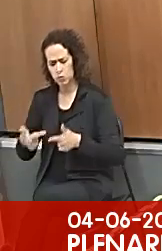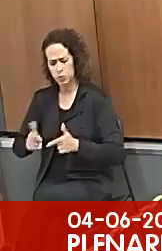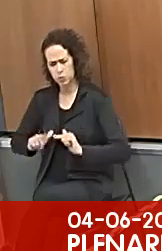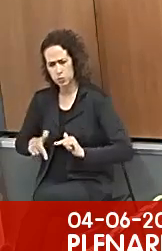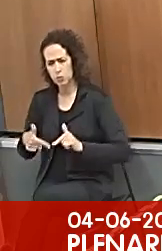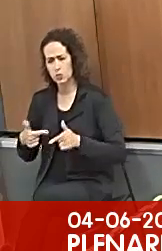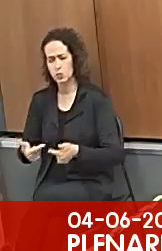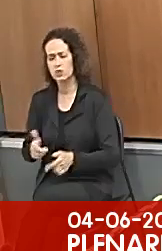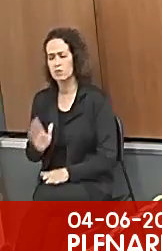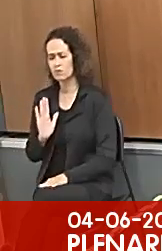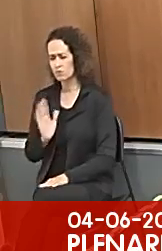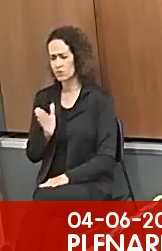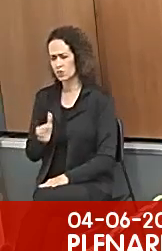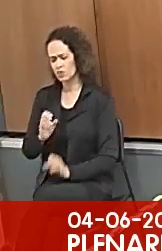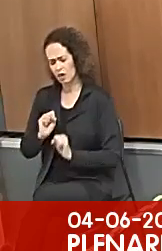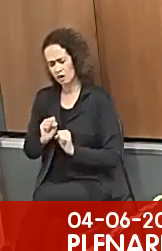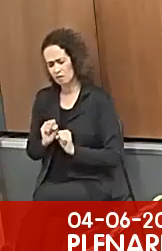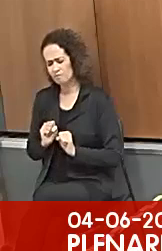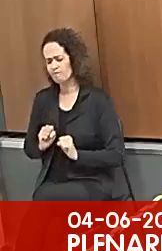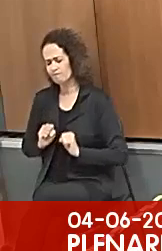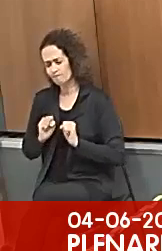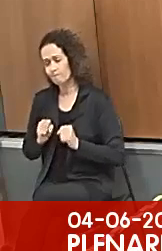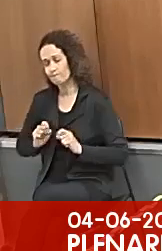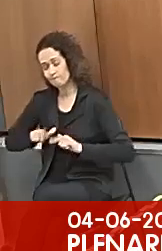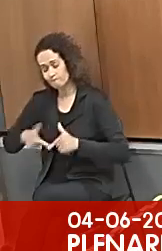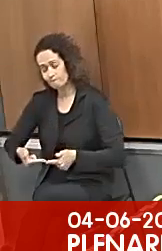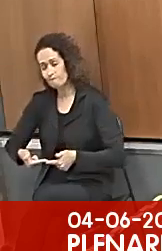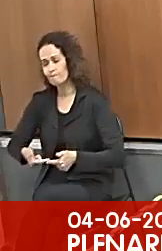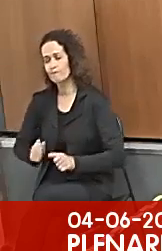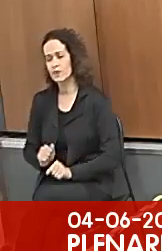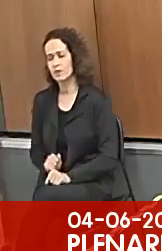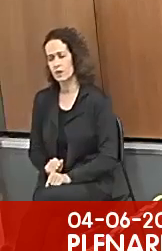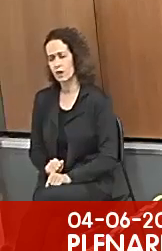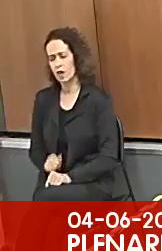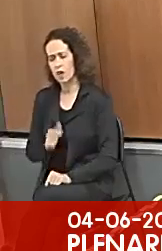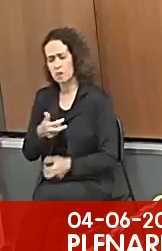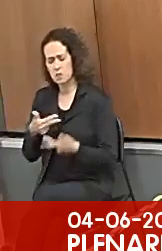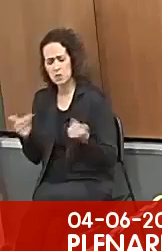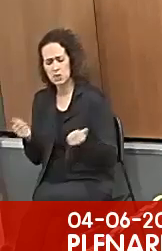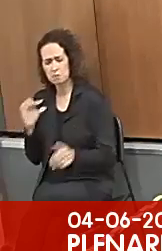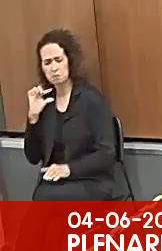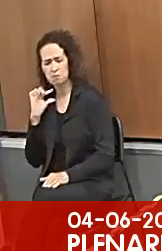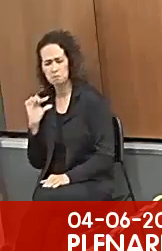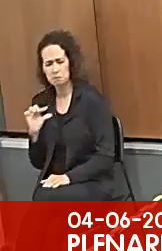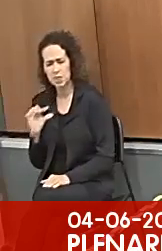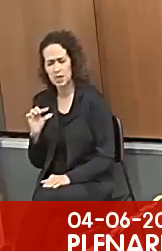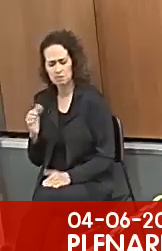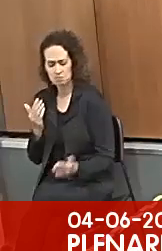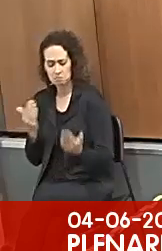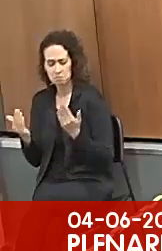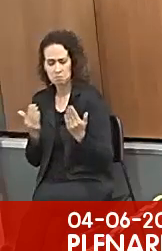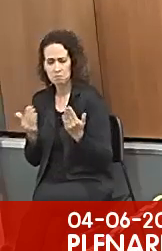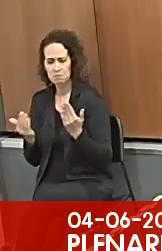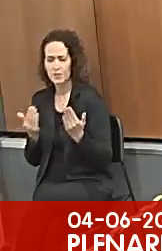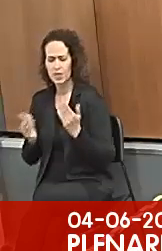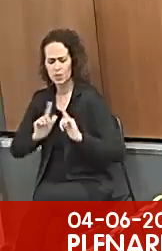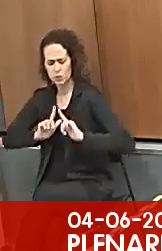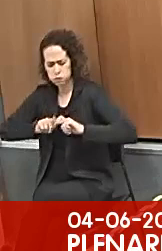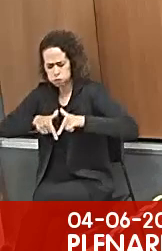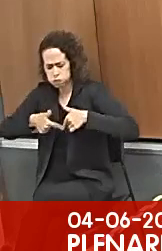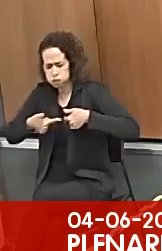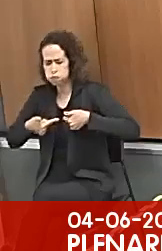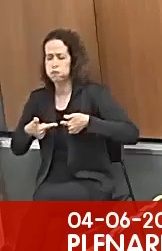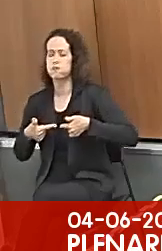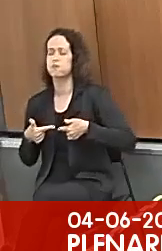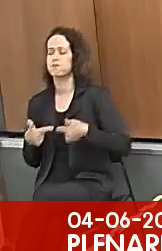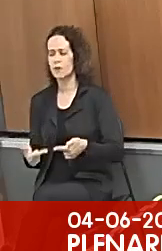de tanto benefício que vocês trouxeram. Então, é um gesto pequeno diante de tanta maestria que vocês